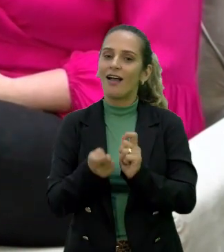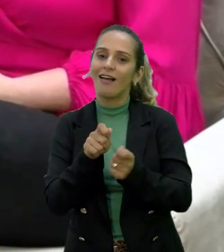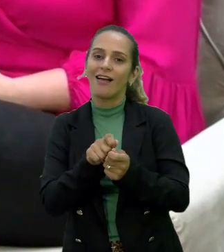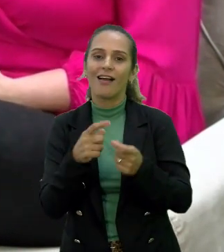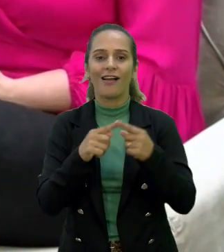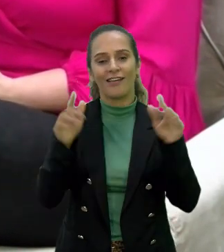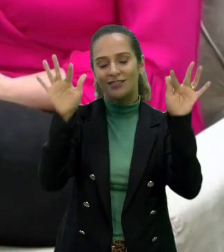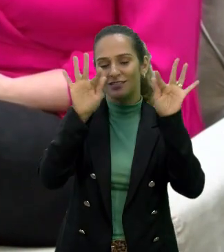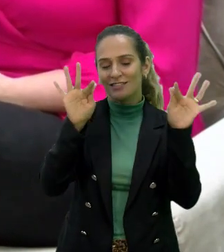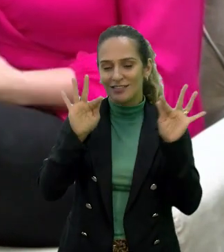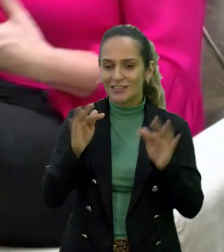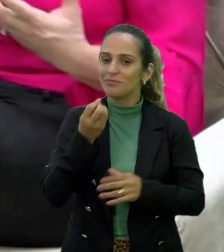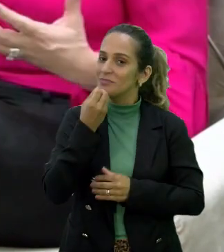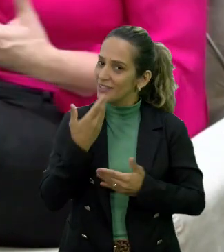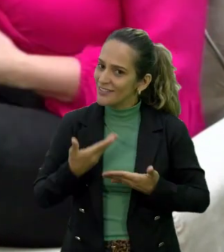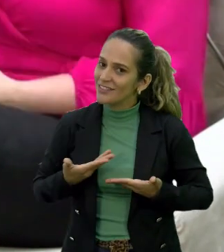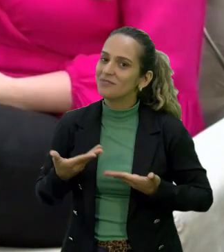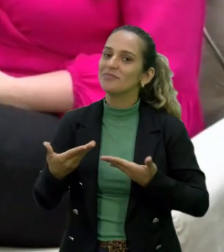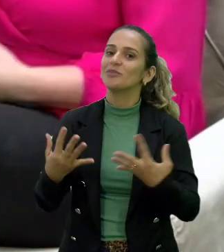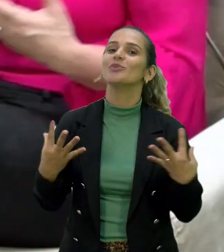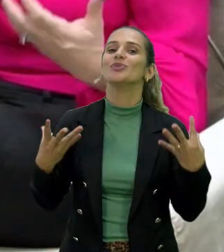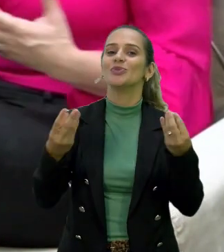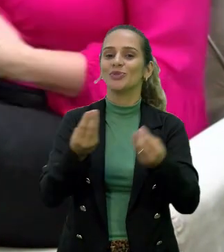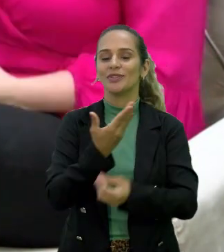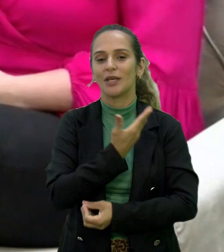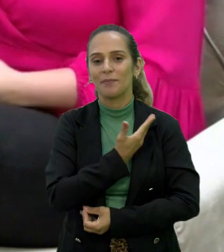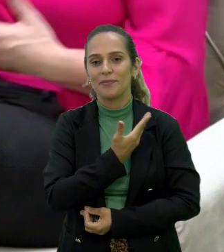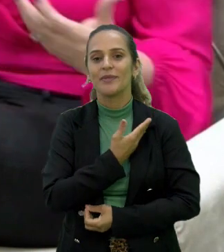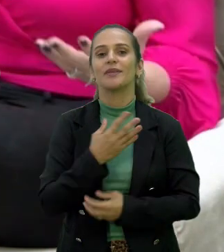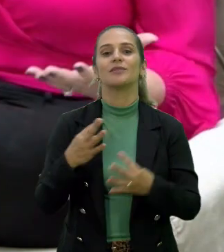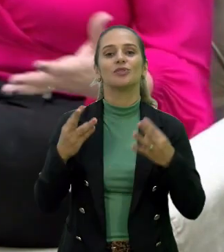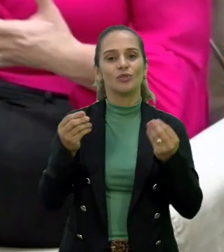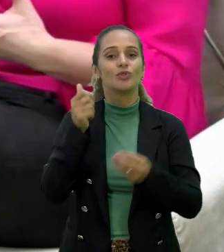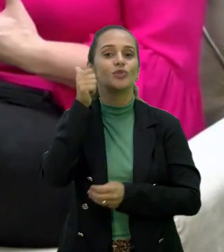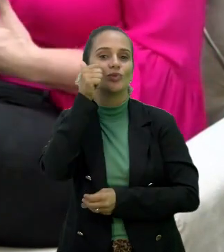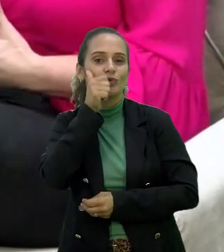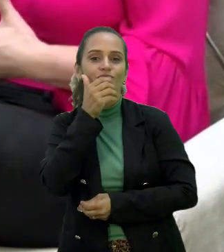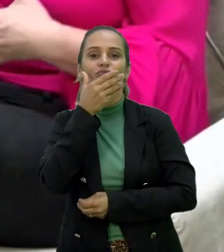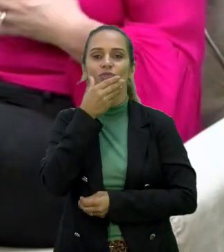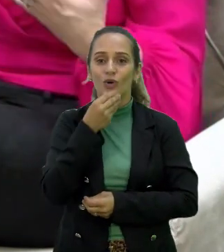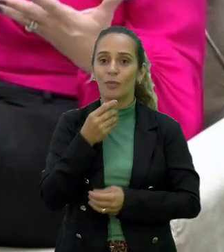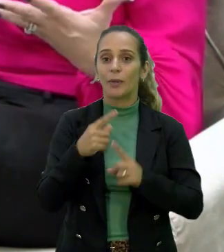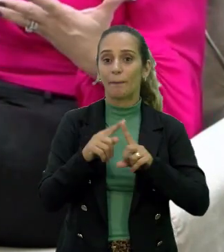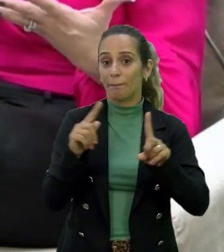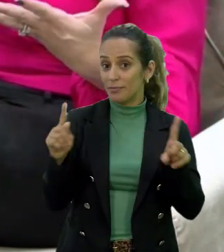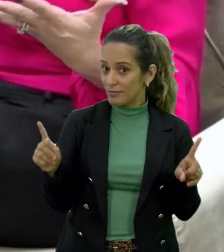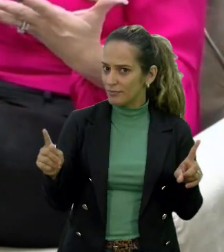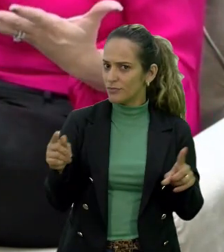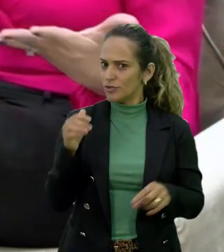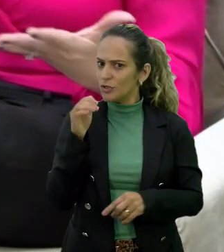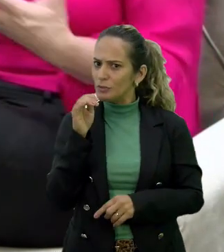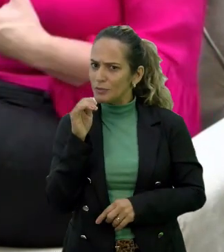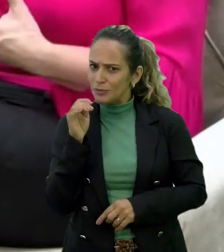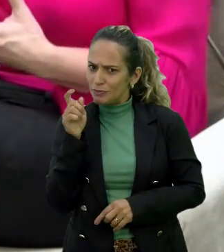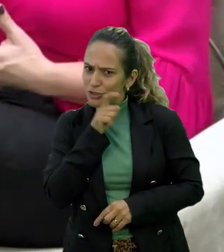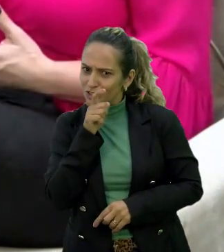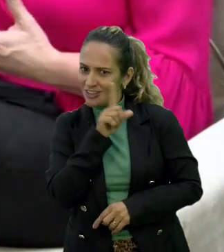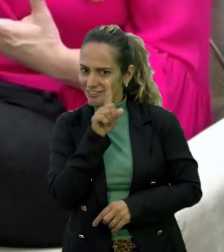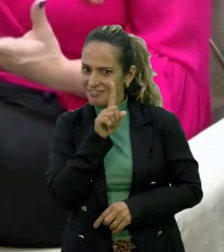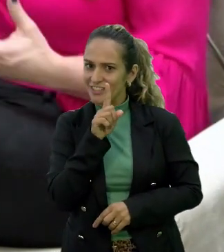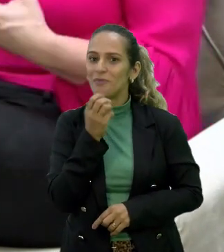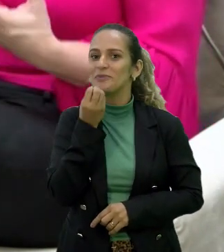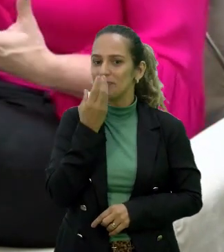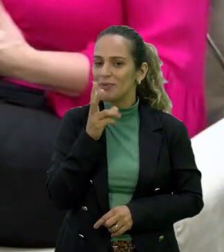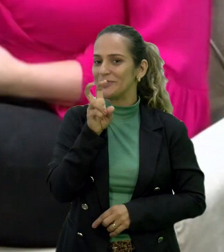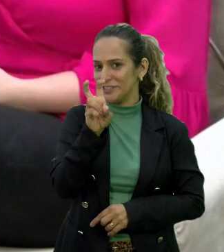adaptação mas eu tô muito feliz eu tô sendo muito bem recebida por todos os colegas as mulheres e os homens mas eu não vou não vou mentir é muito bom